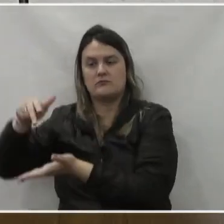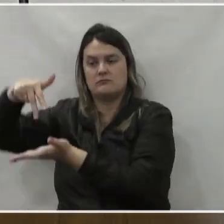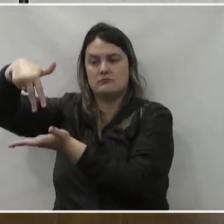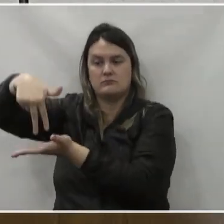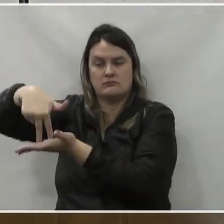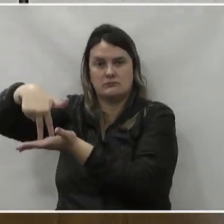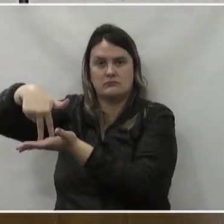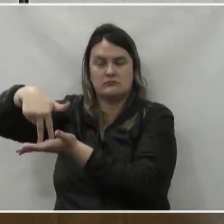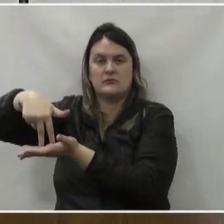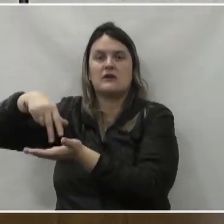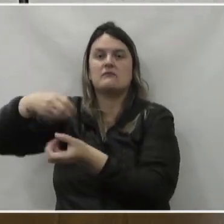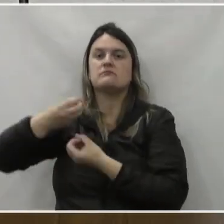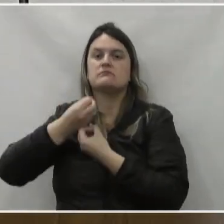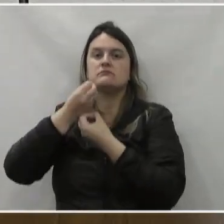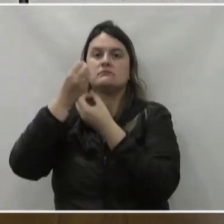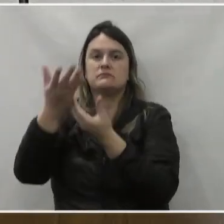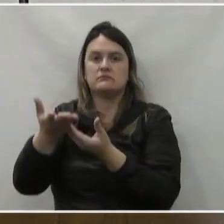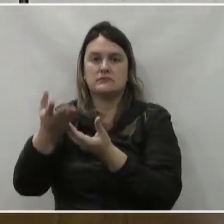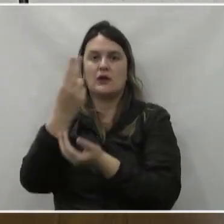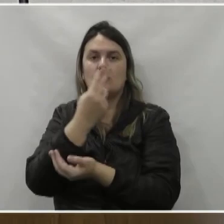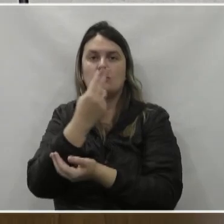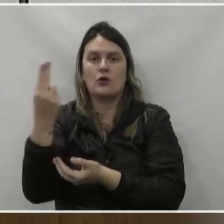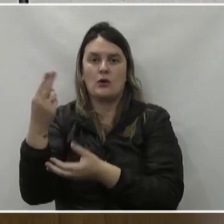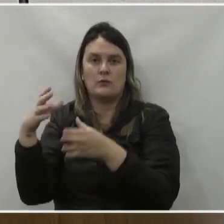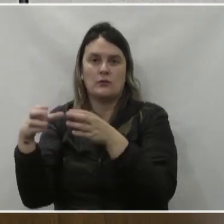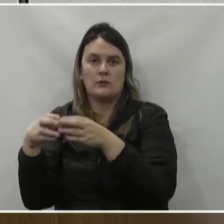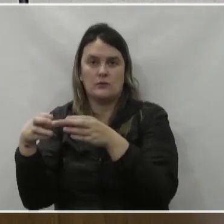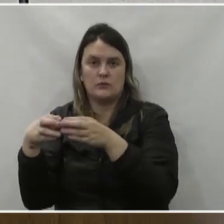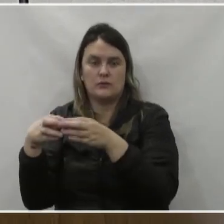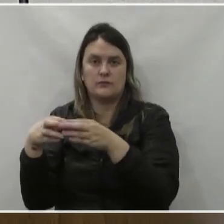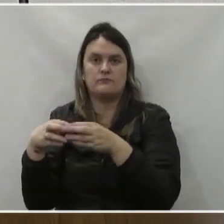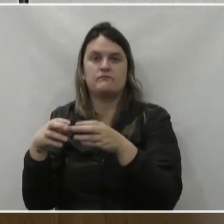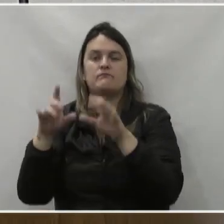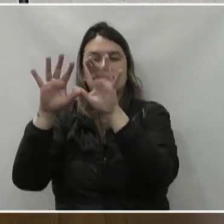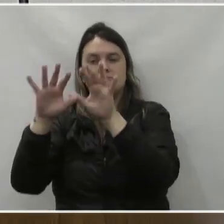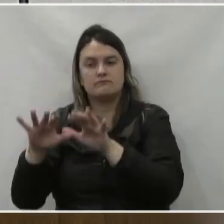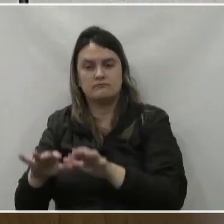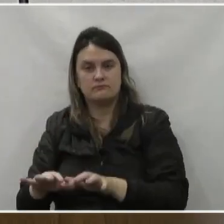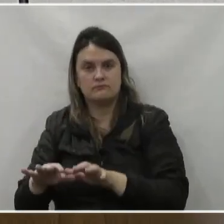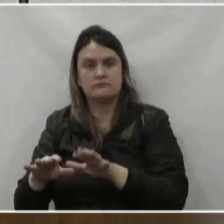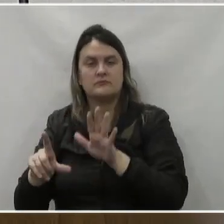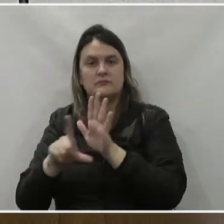palavra para se pronunciar em nome da classe. Redação dada